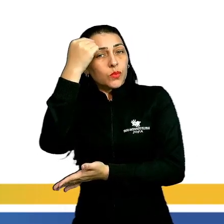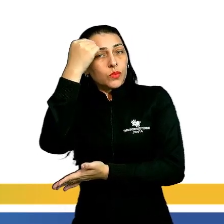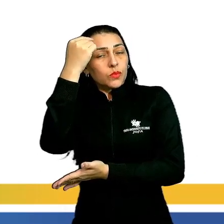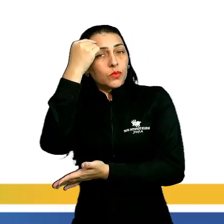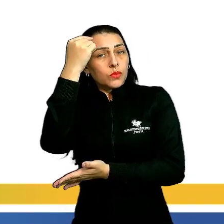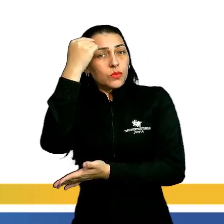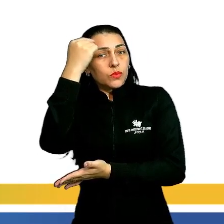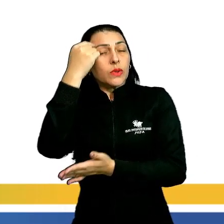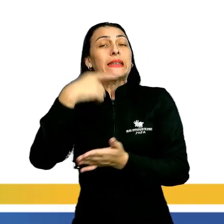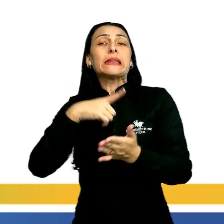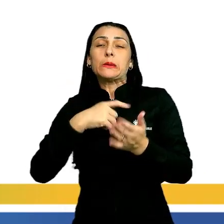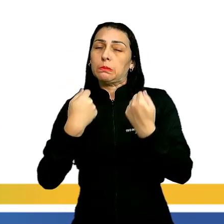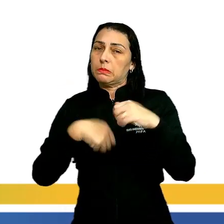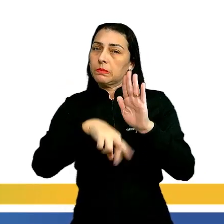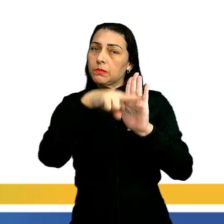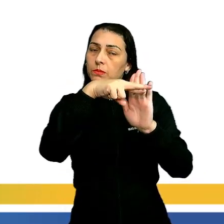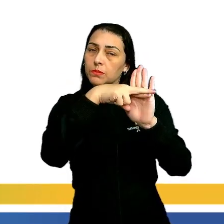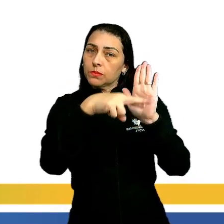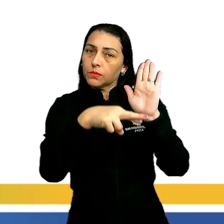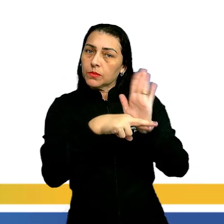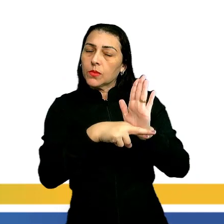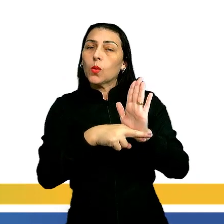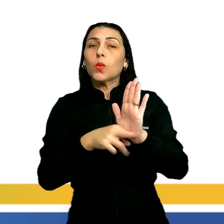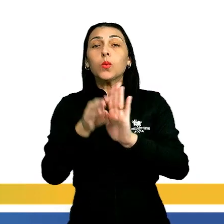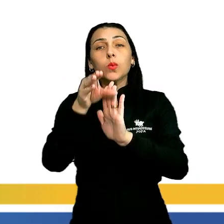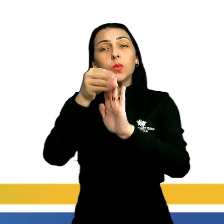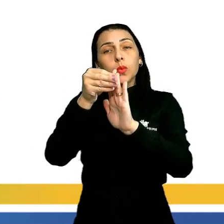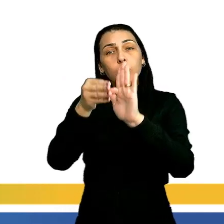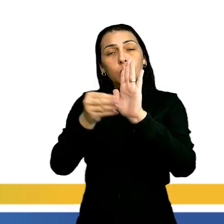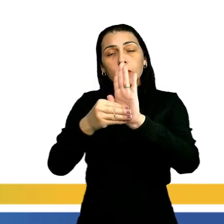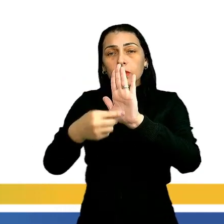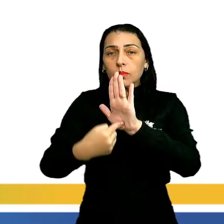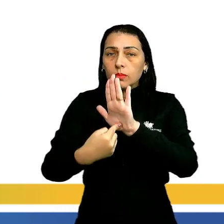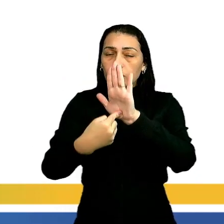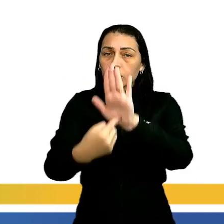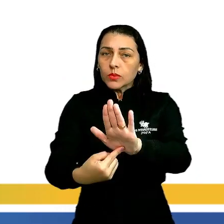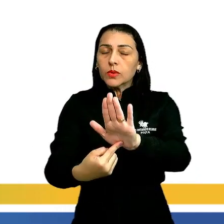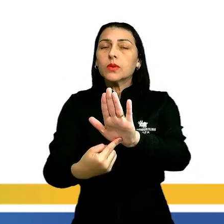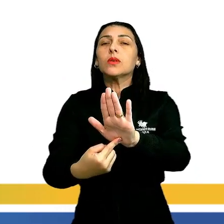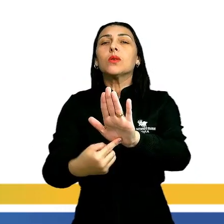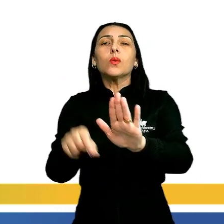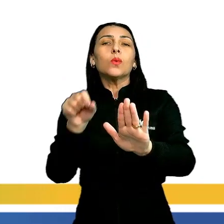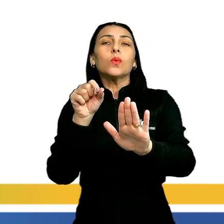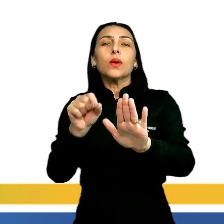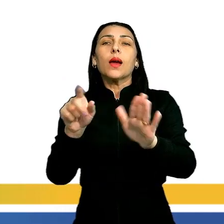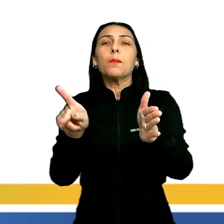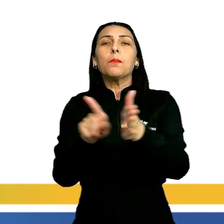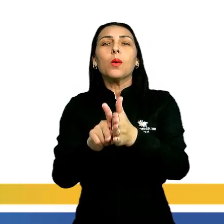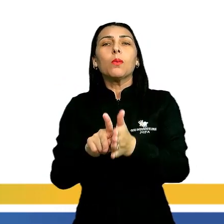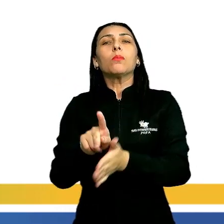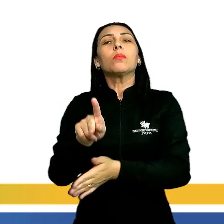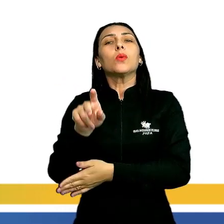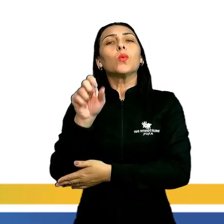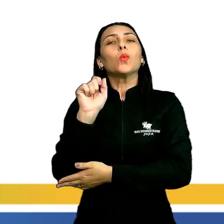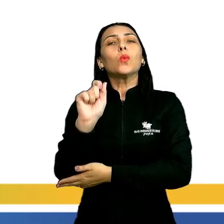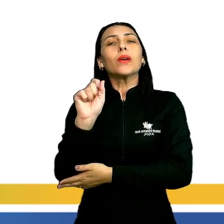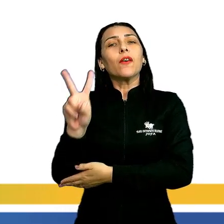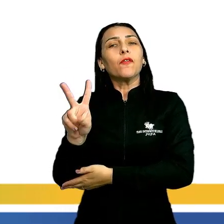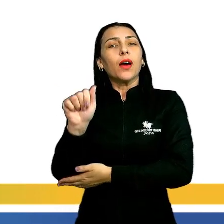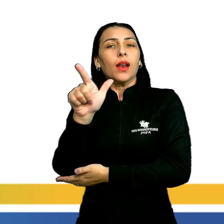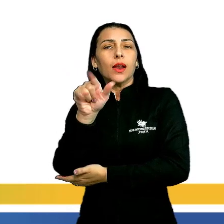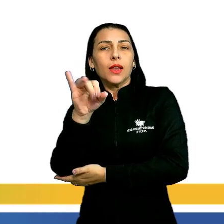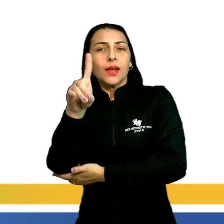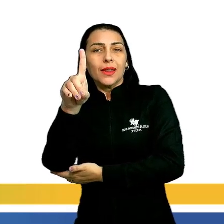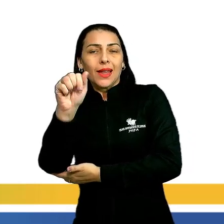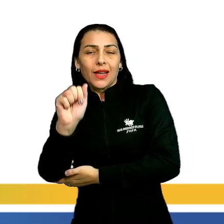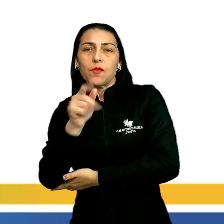prescinde de regras, pois seu conteúdo expresso legitima sua validade. Então, não apenas aquilo